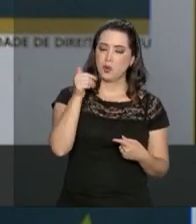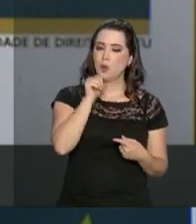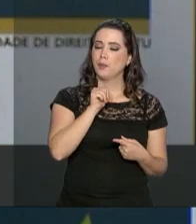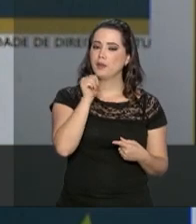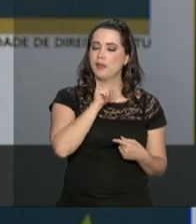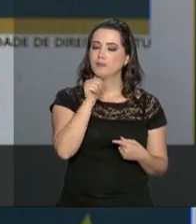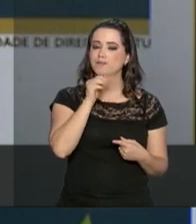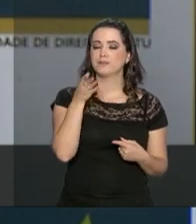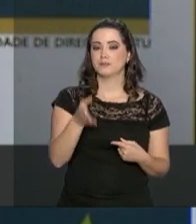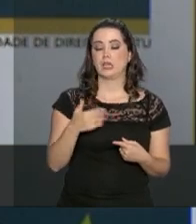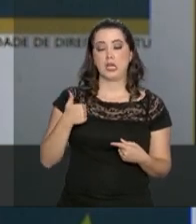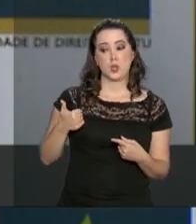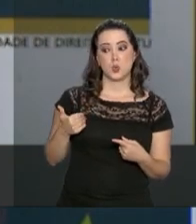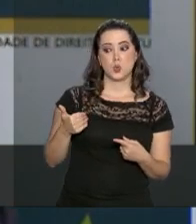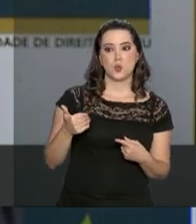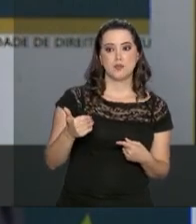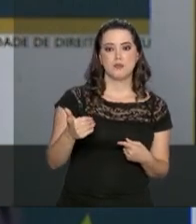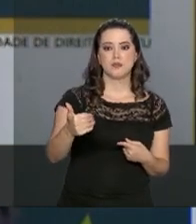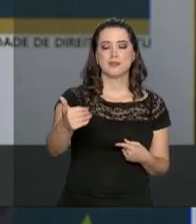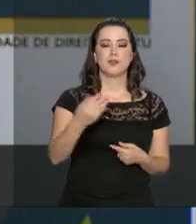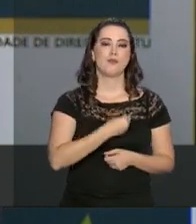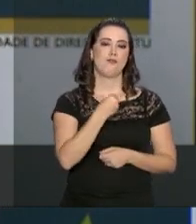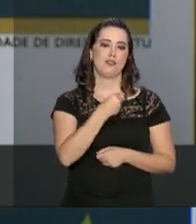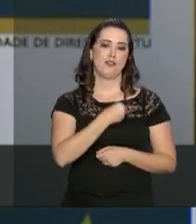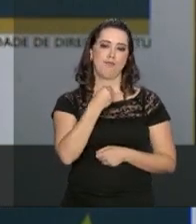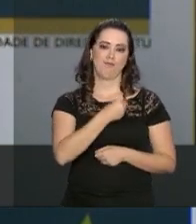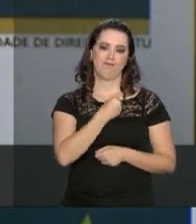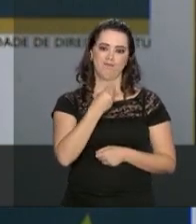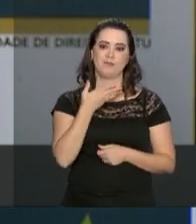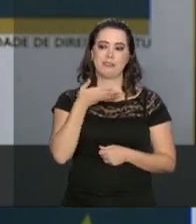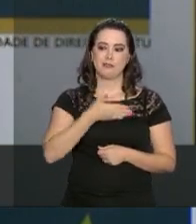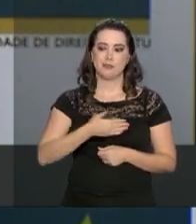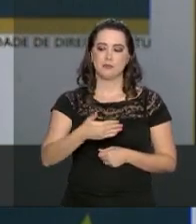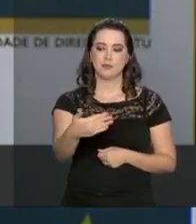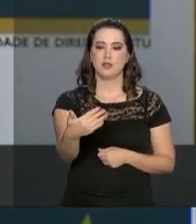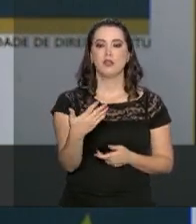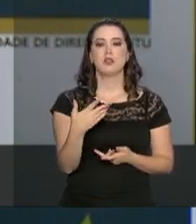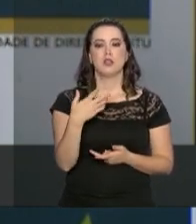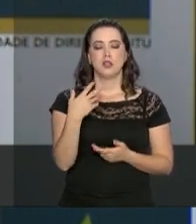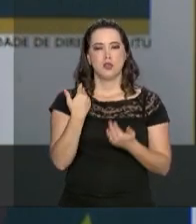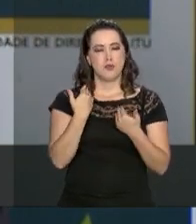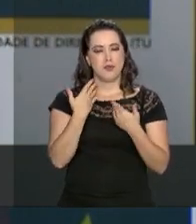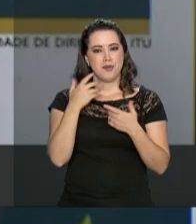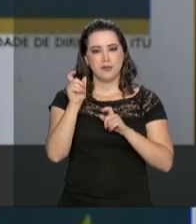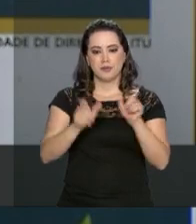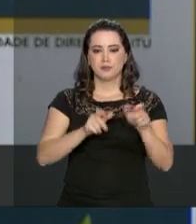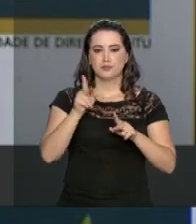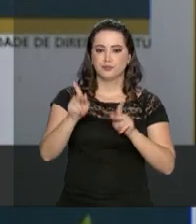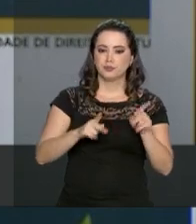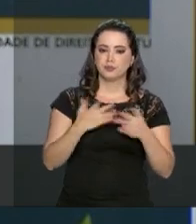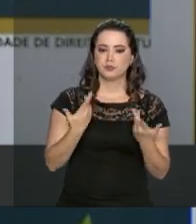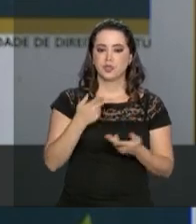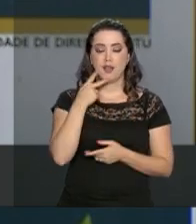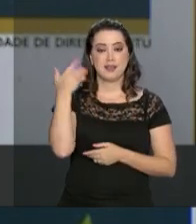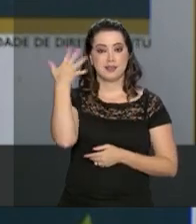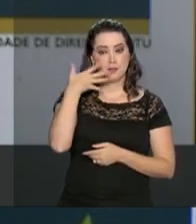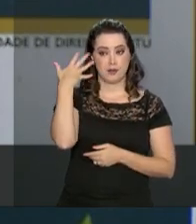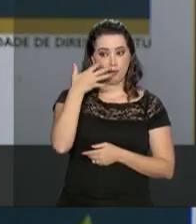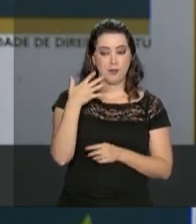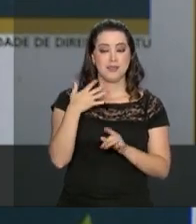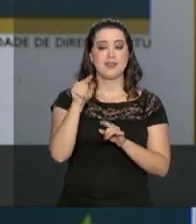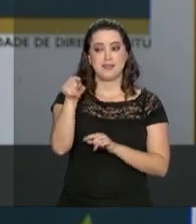Lúcia, que eu comecei minha vida pública. Aquele episódio que ela conta, em que eu o